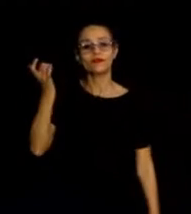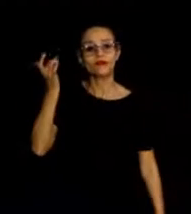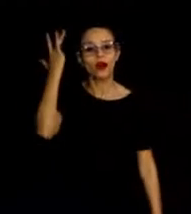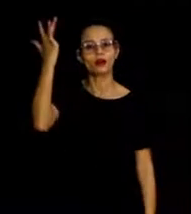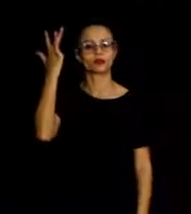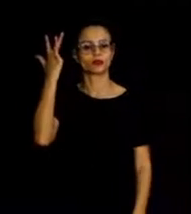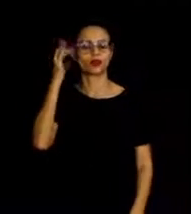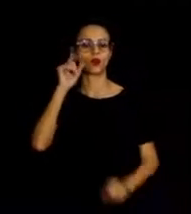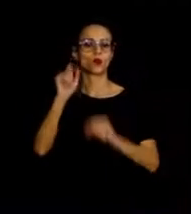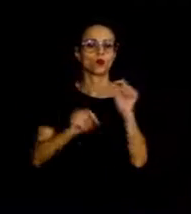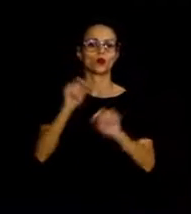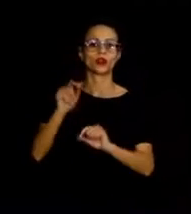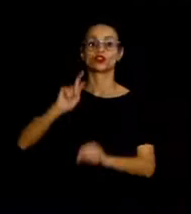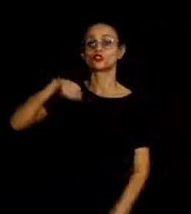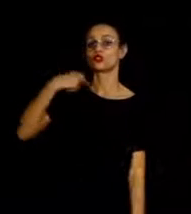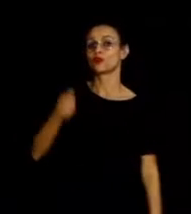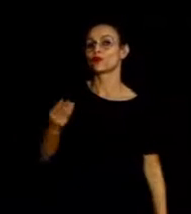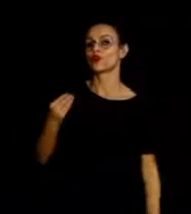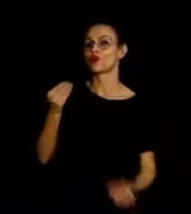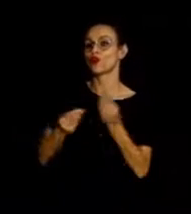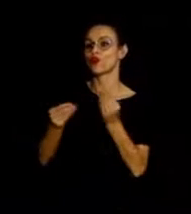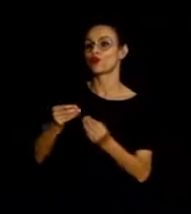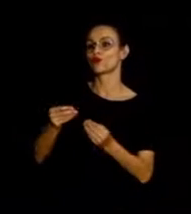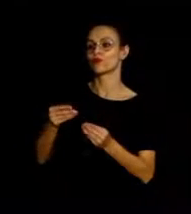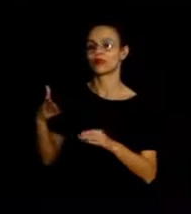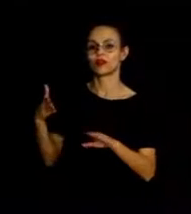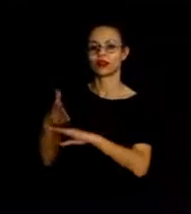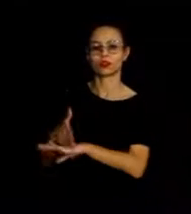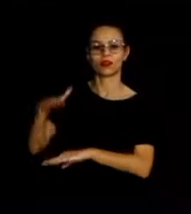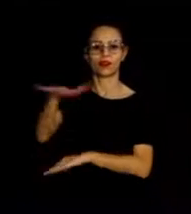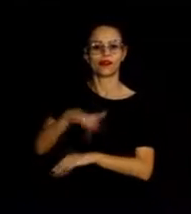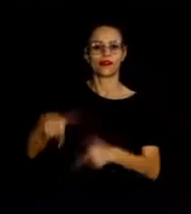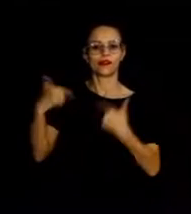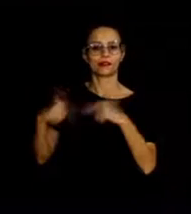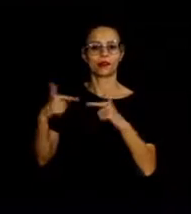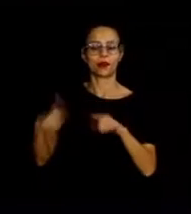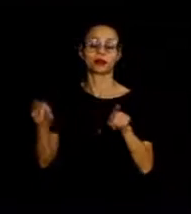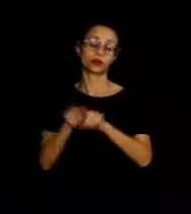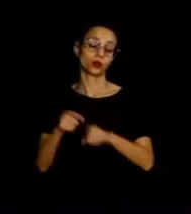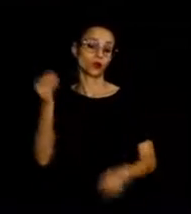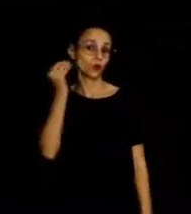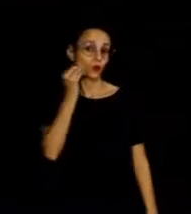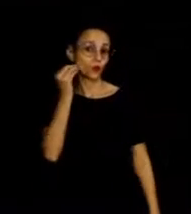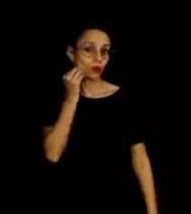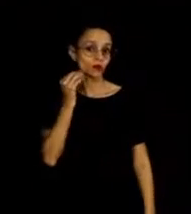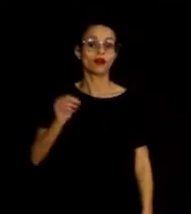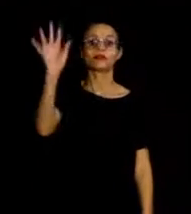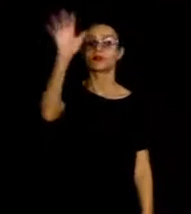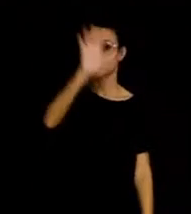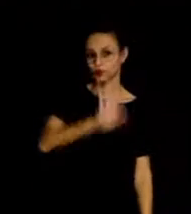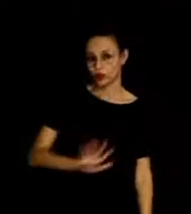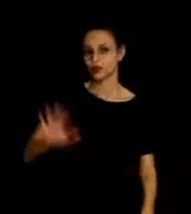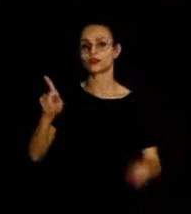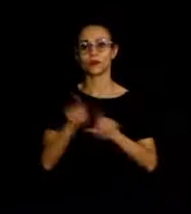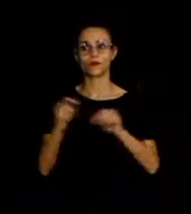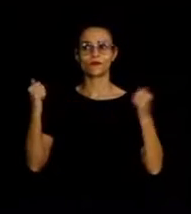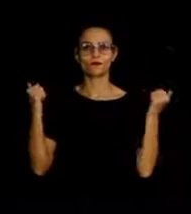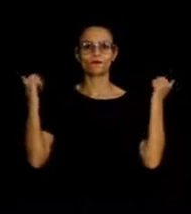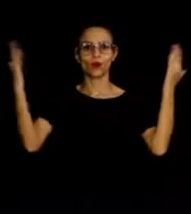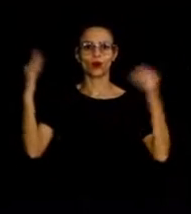em termos de colocação no mercado em termos de oportunidades nacionais e